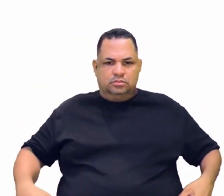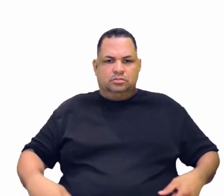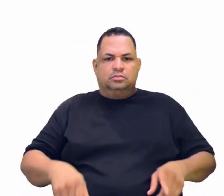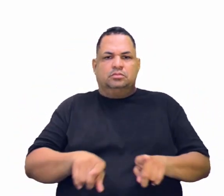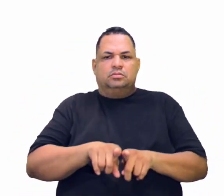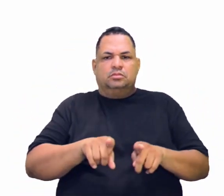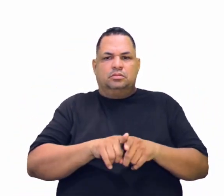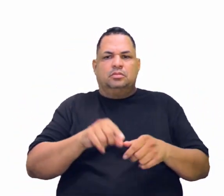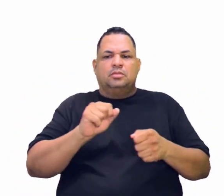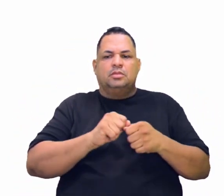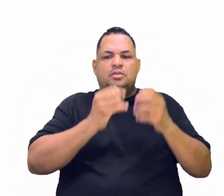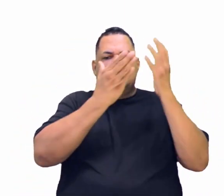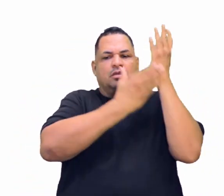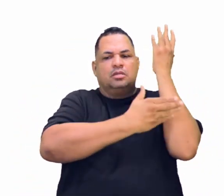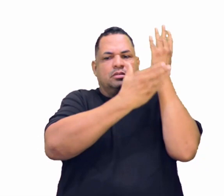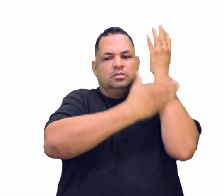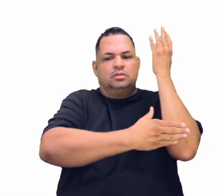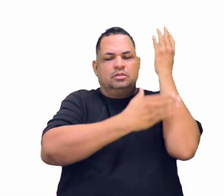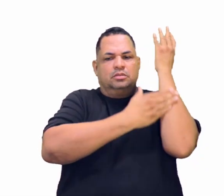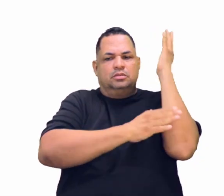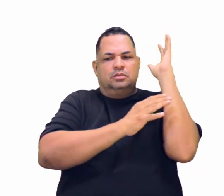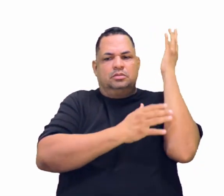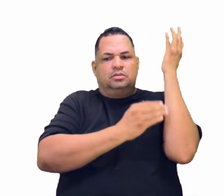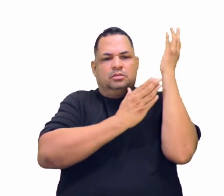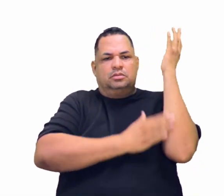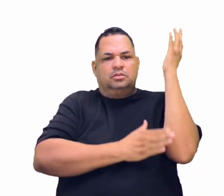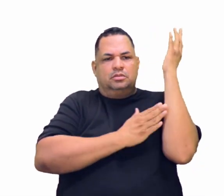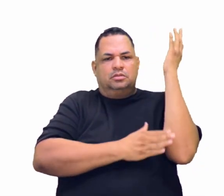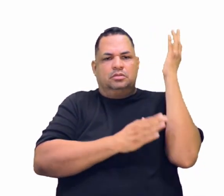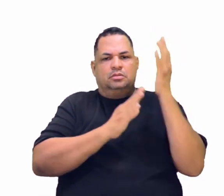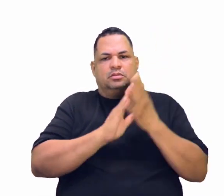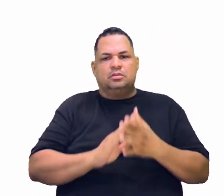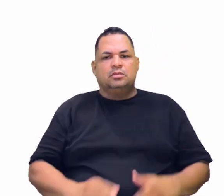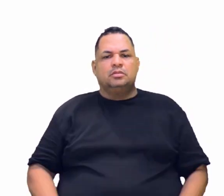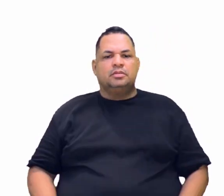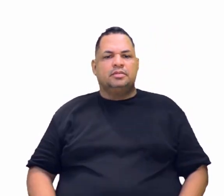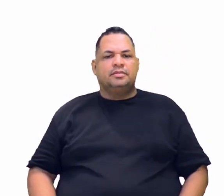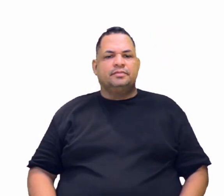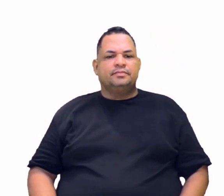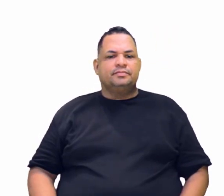de árvore. Lembra aí? É uma imagem de Catramani.